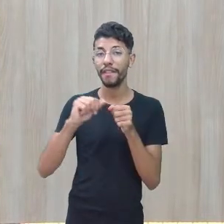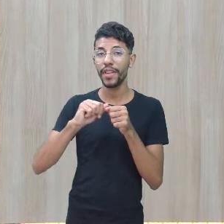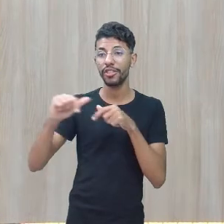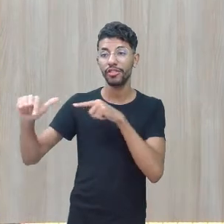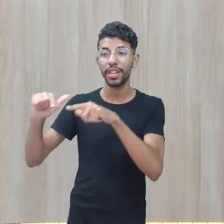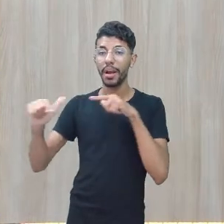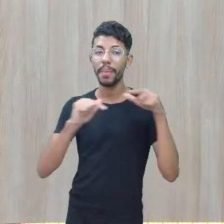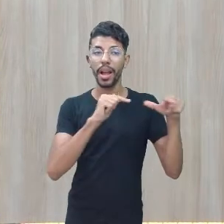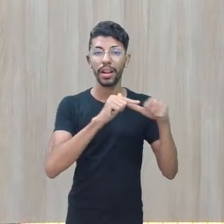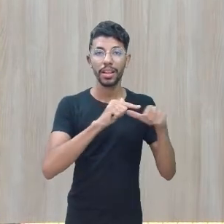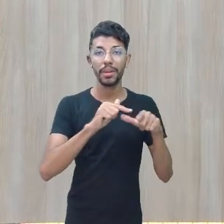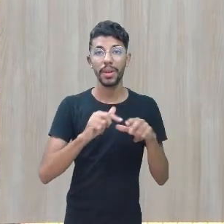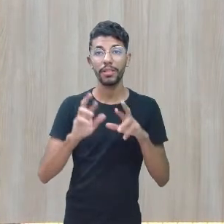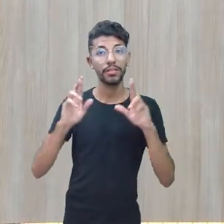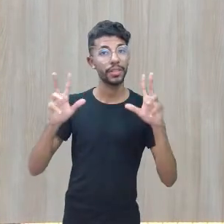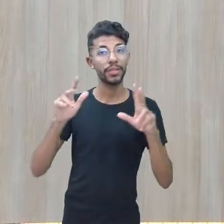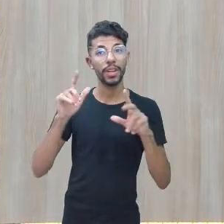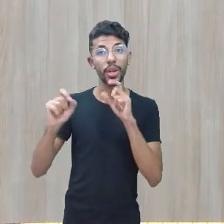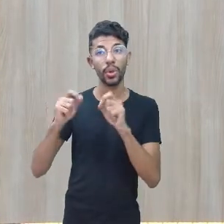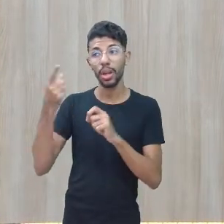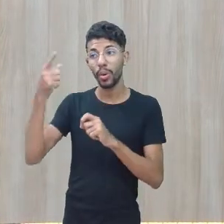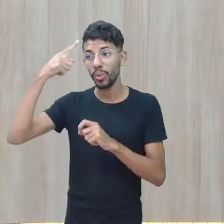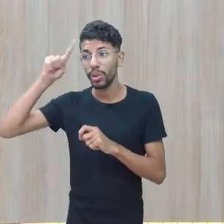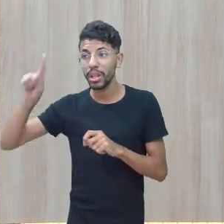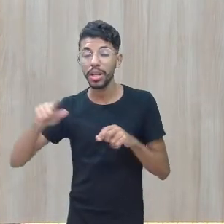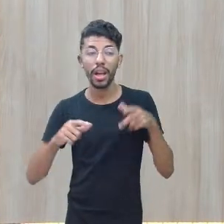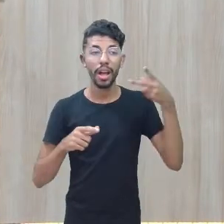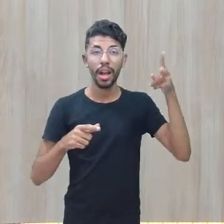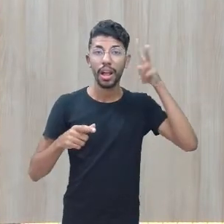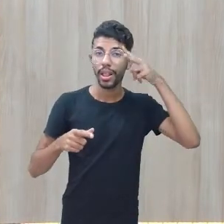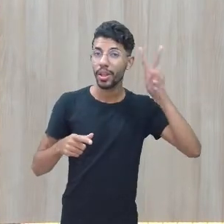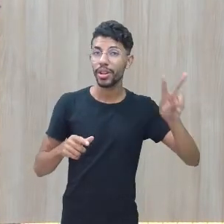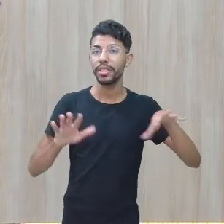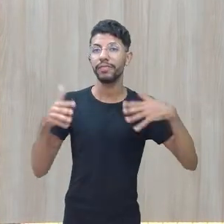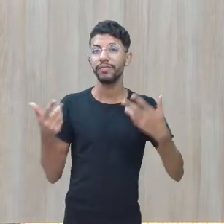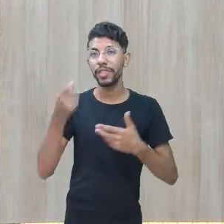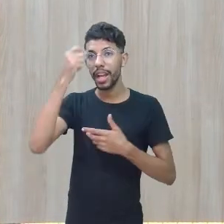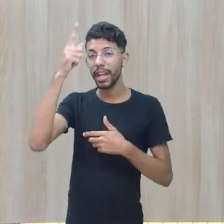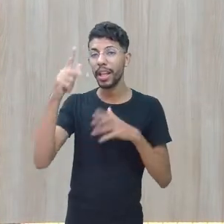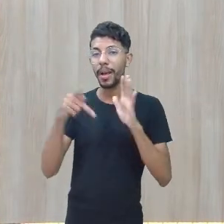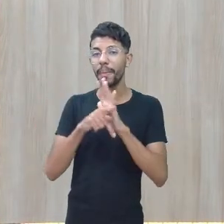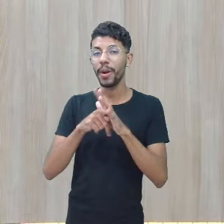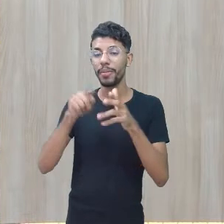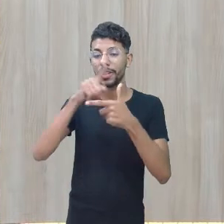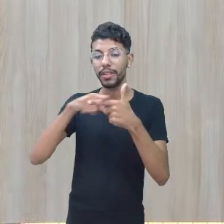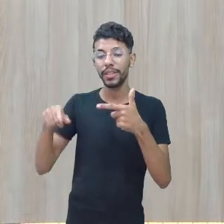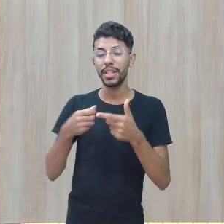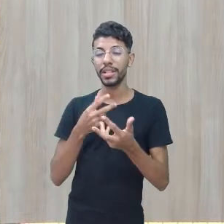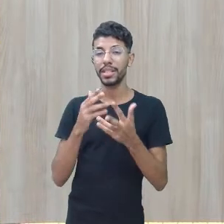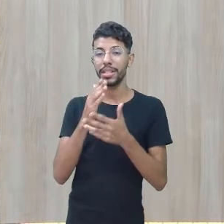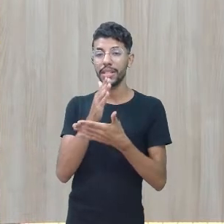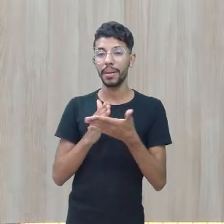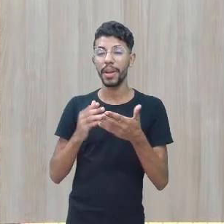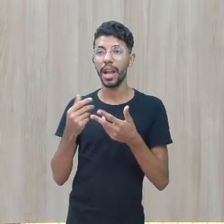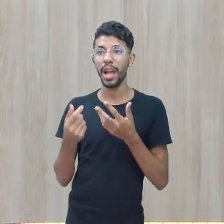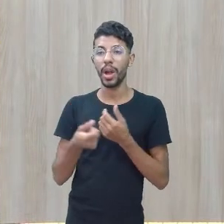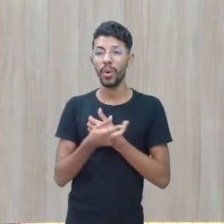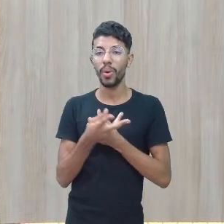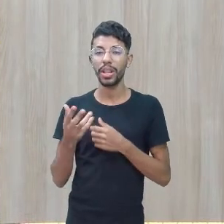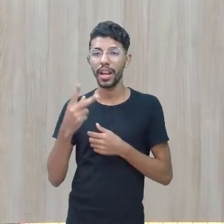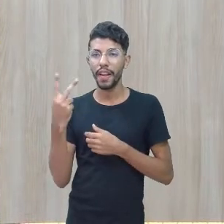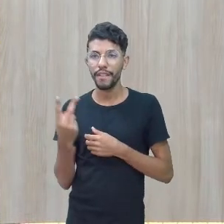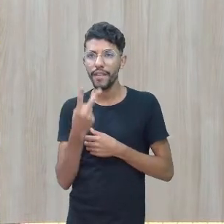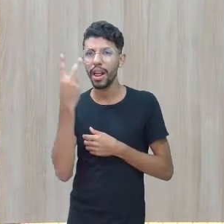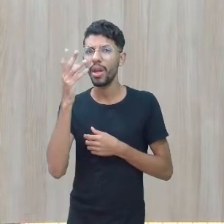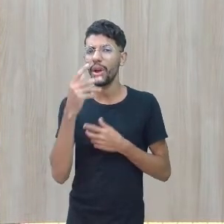diferentes. Então, a ideia da divisão, de separar essa quantidade, ela não vai ser em valores iguais, porque